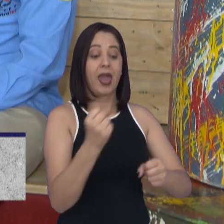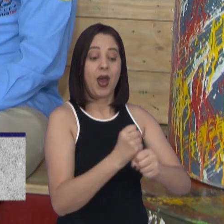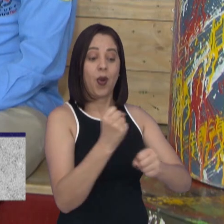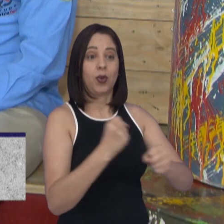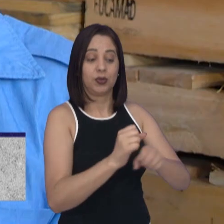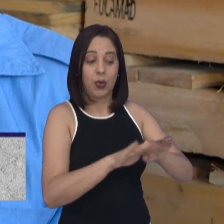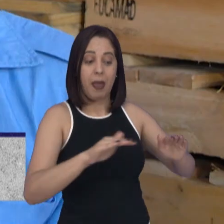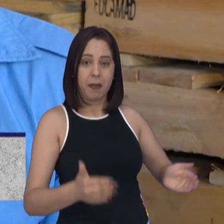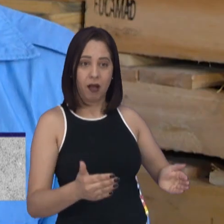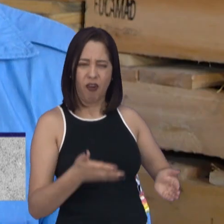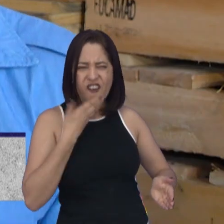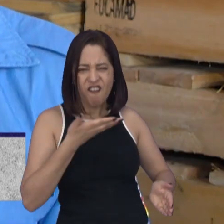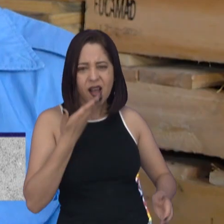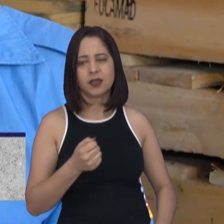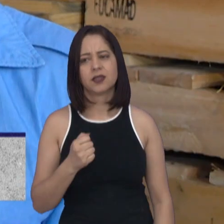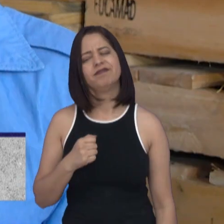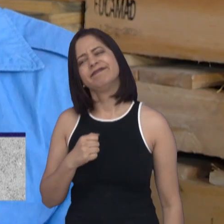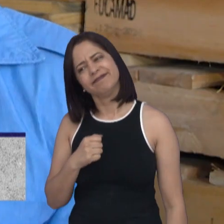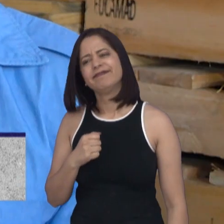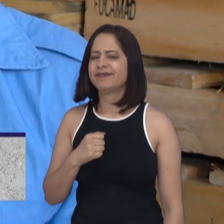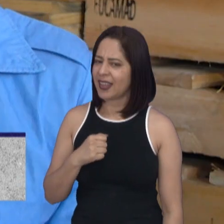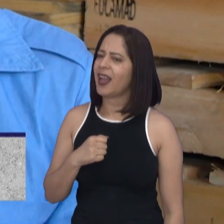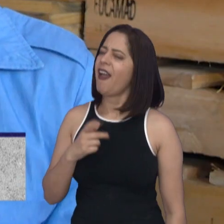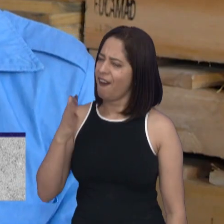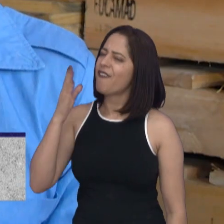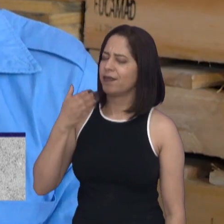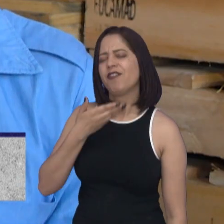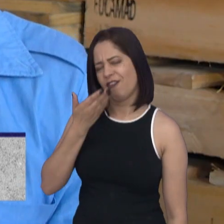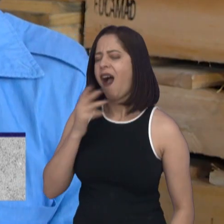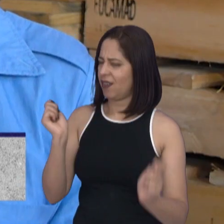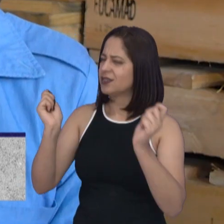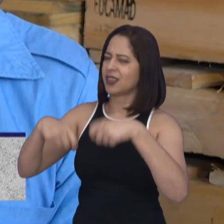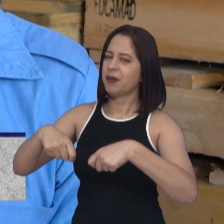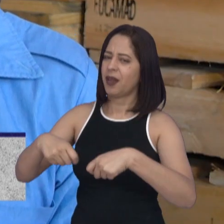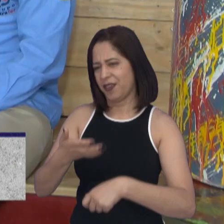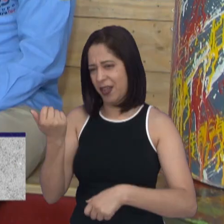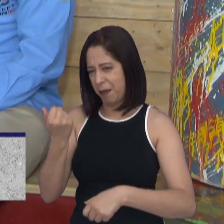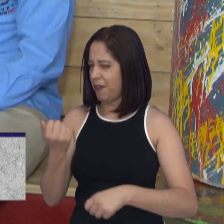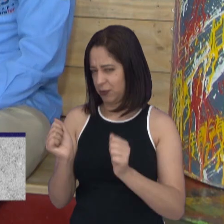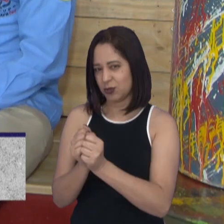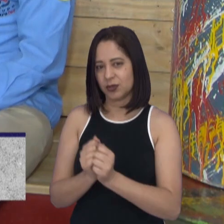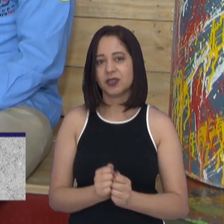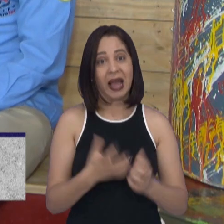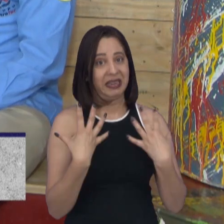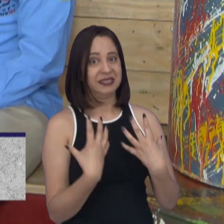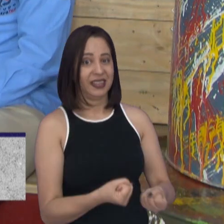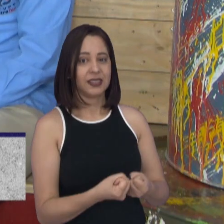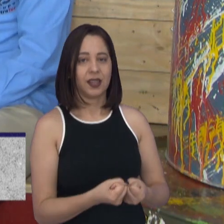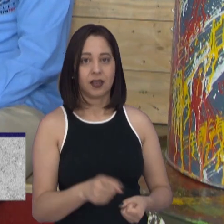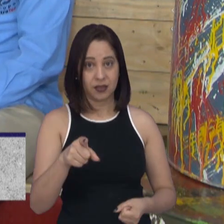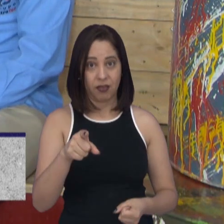desse, é fácil? Tudo tem seu trabalho, mas é totalmente possível. Vamos fazer um desse? Você topa? Vamos, topo. Fernanda, você